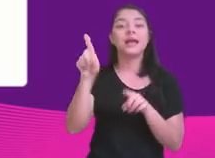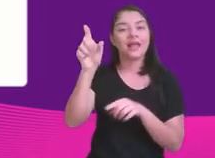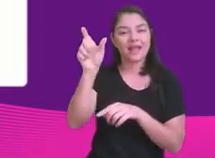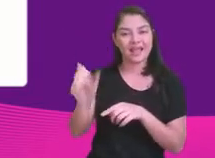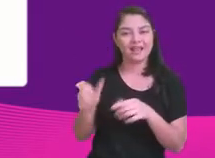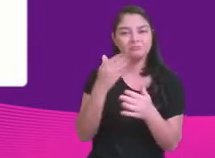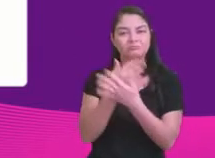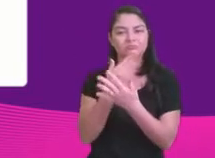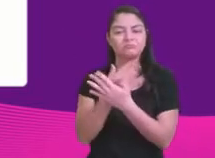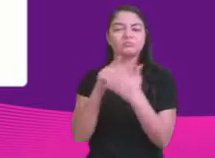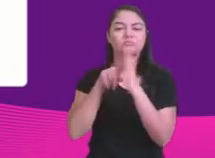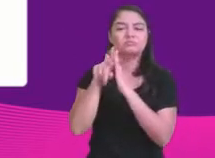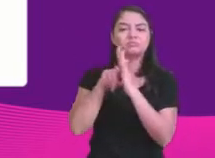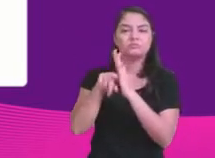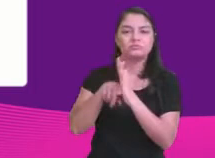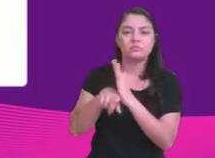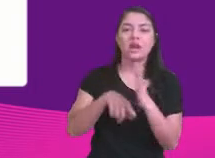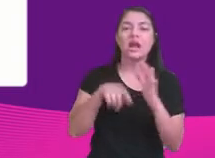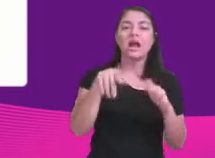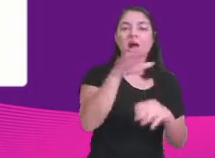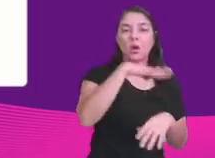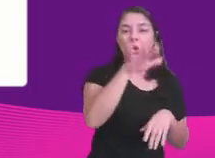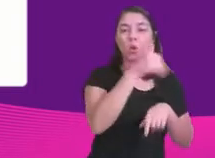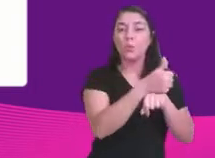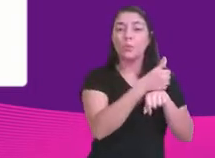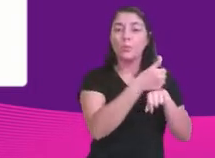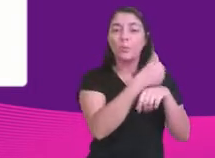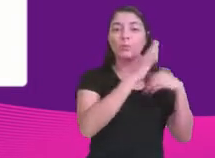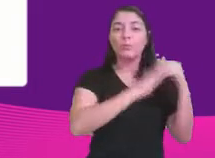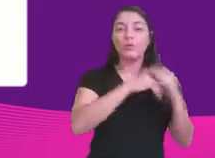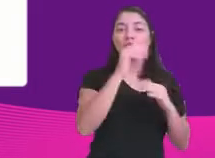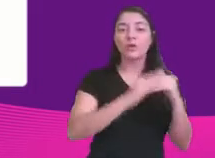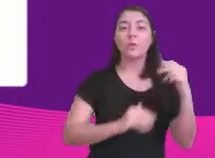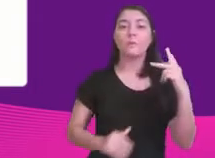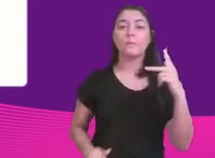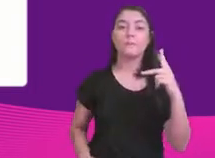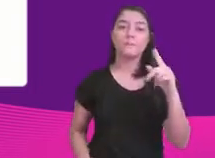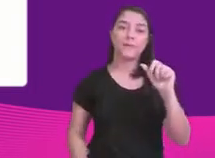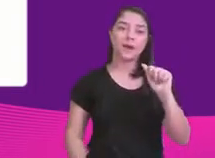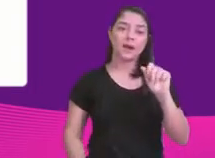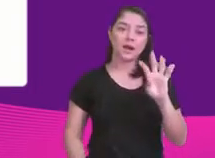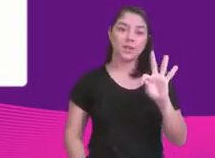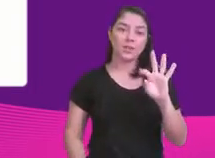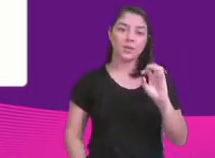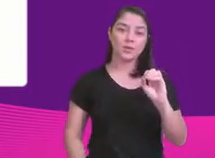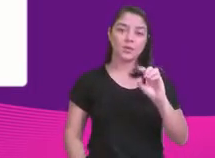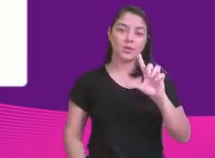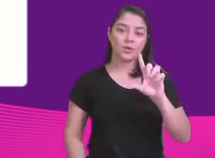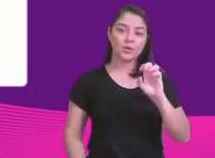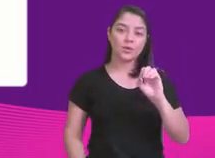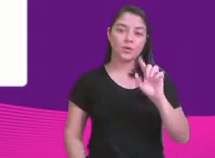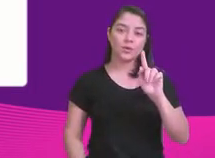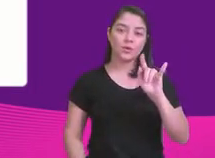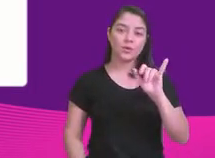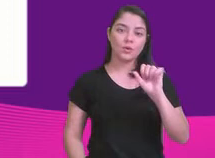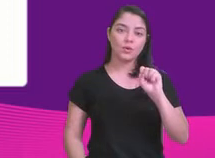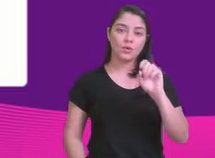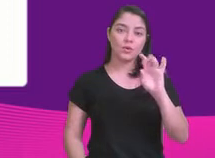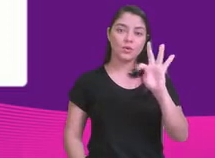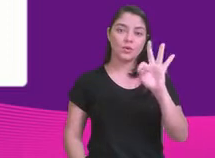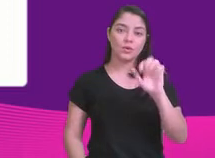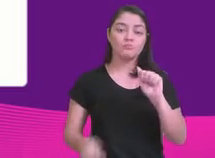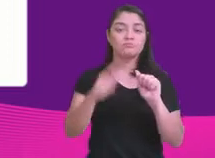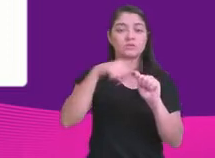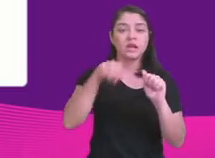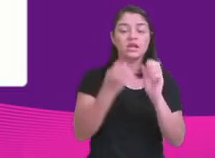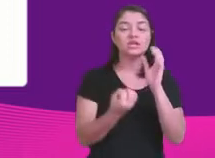os patologistas que trabalhavam com ele, Phil Kirk, criou a ideia da importância da margem radial